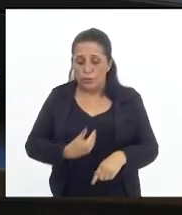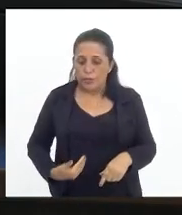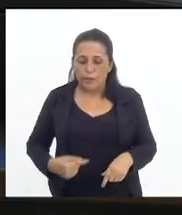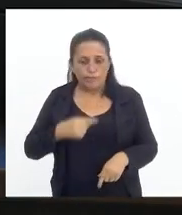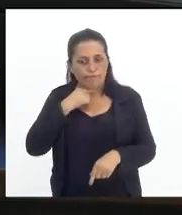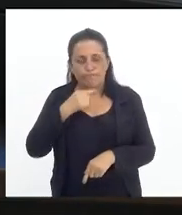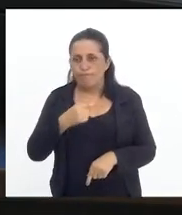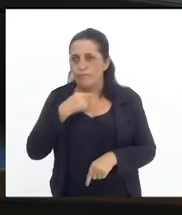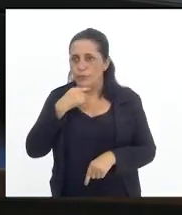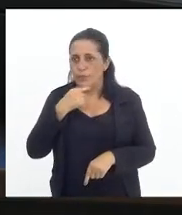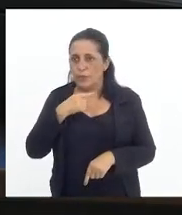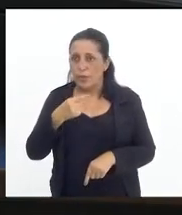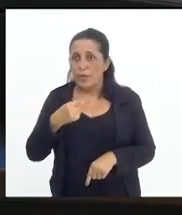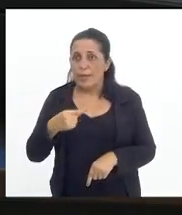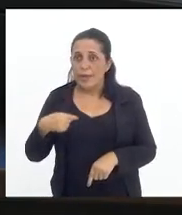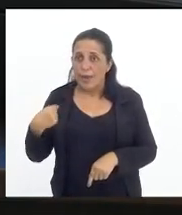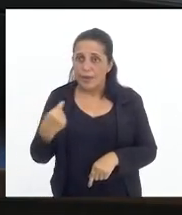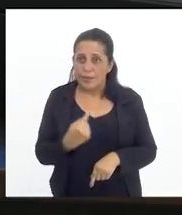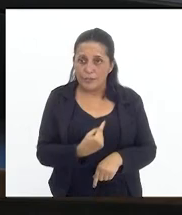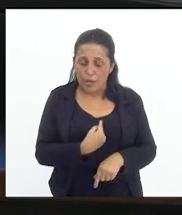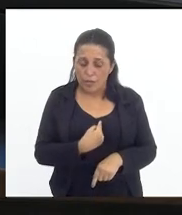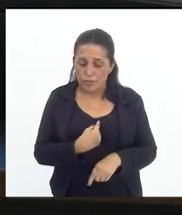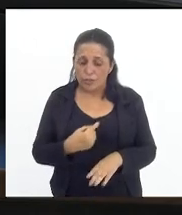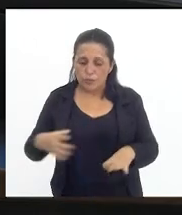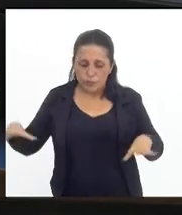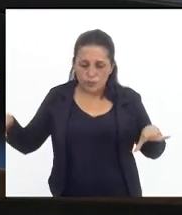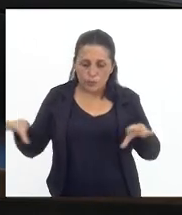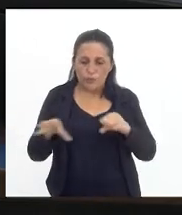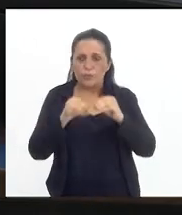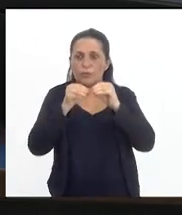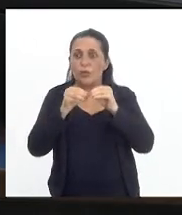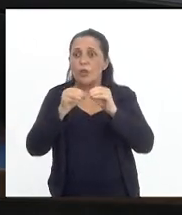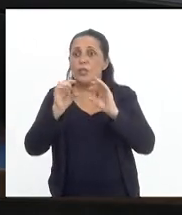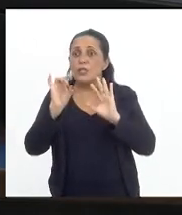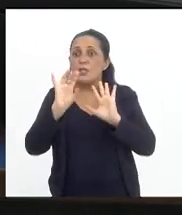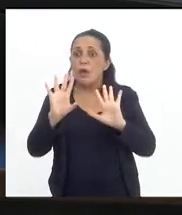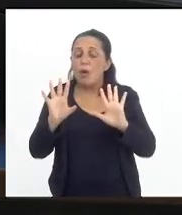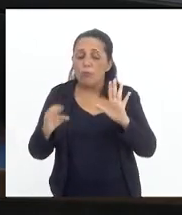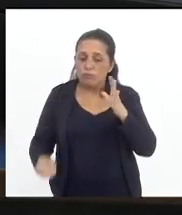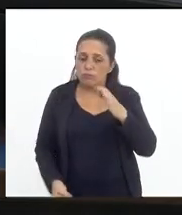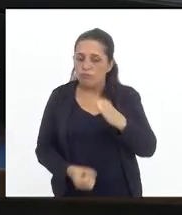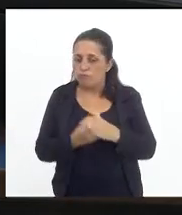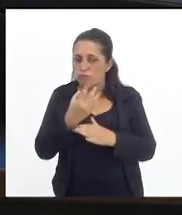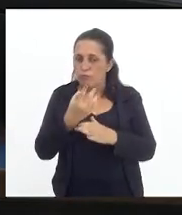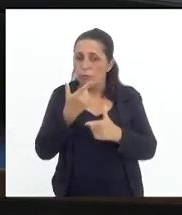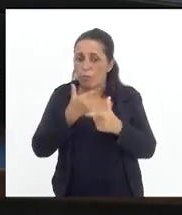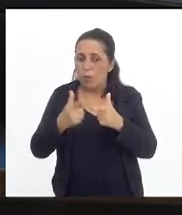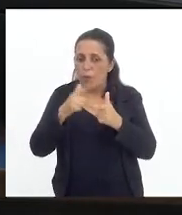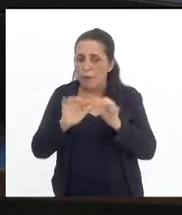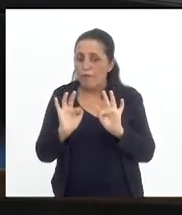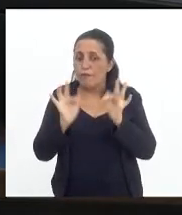fazer isso para que a gente ao recompor Não crie problemas para frente então o que que a gente